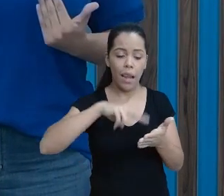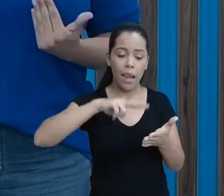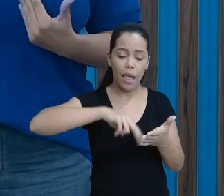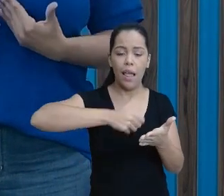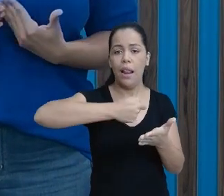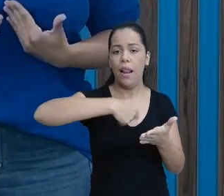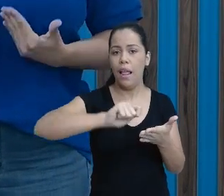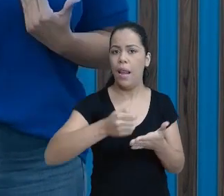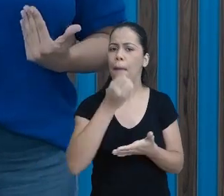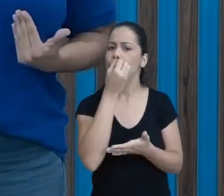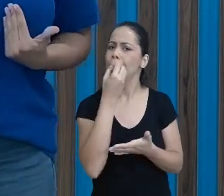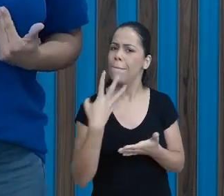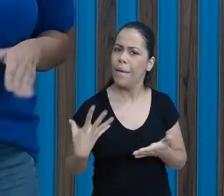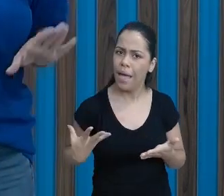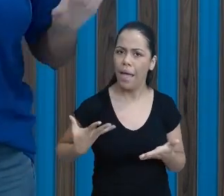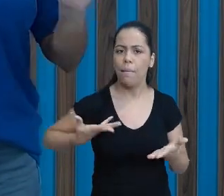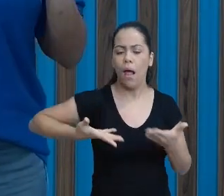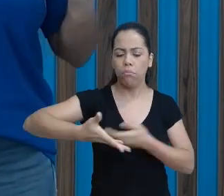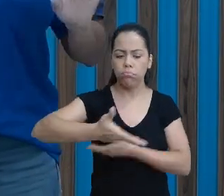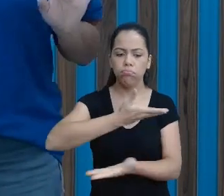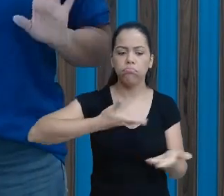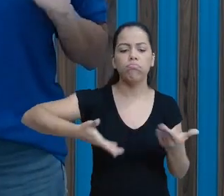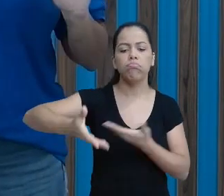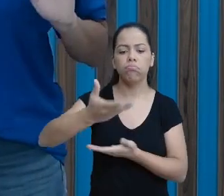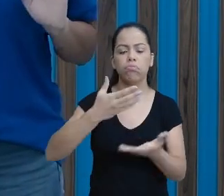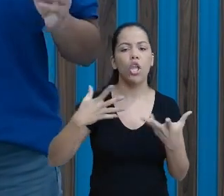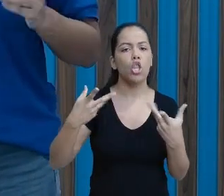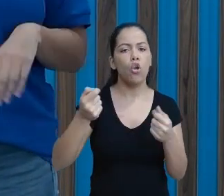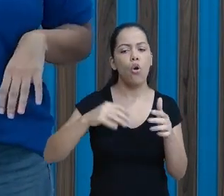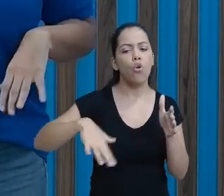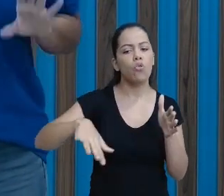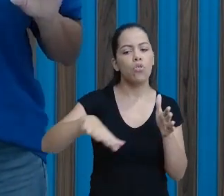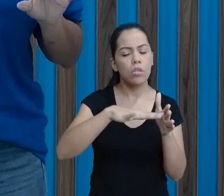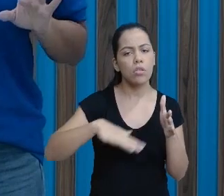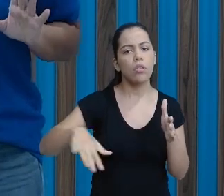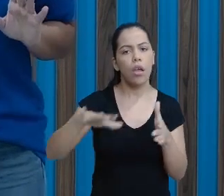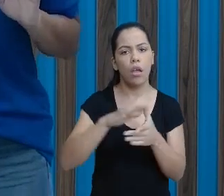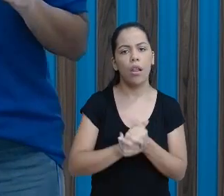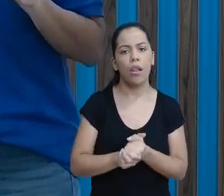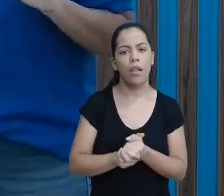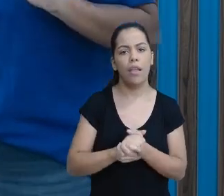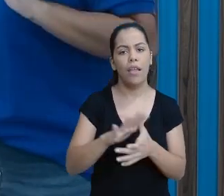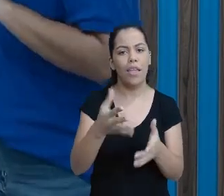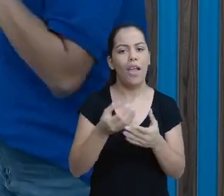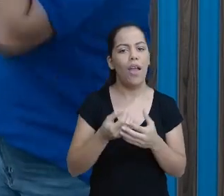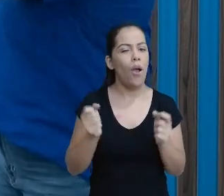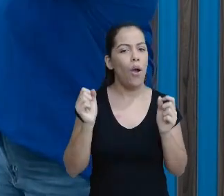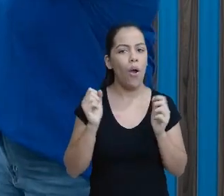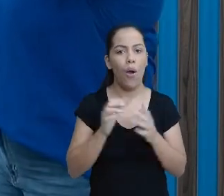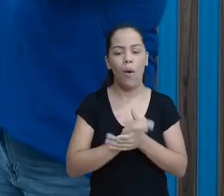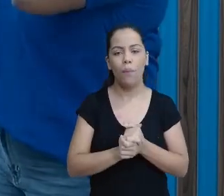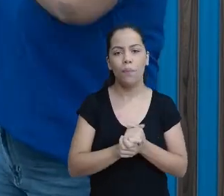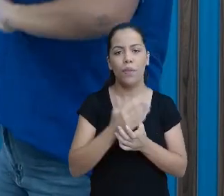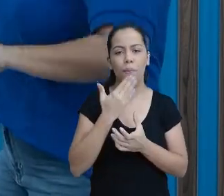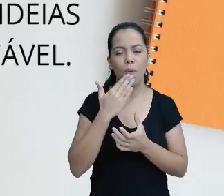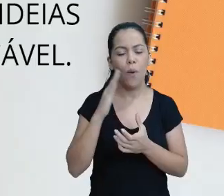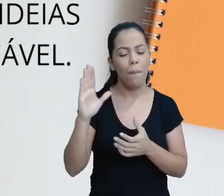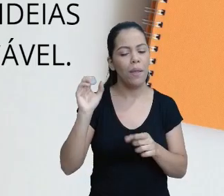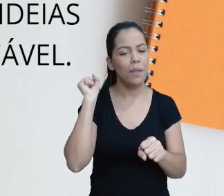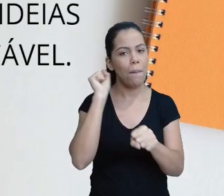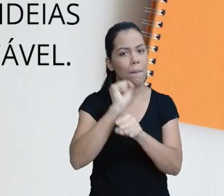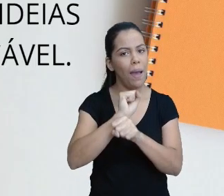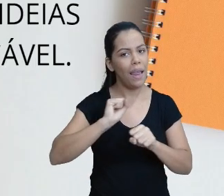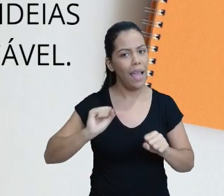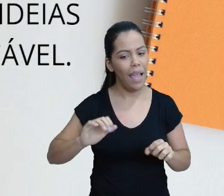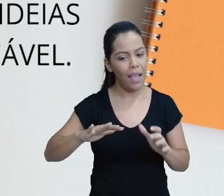circular nos meios, certo? E agora eu juro que parou a parte motivacional. E deve ter um